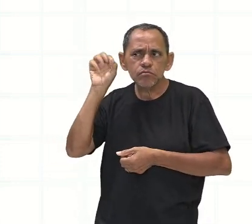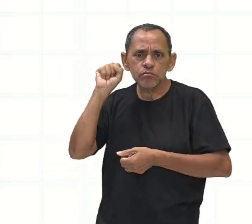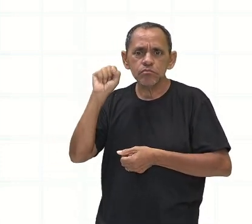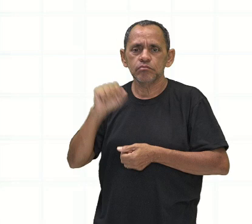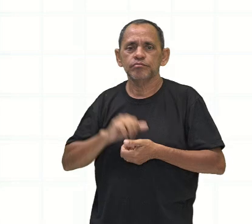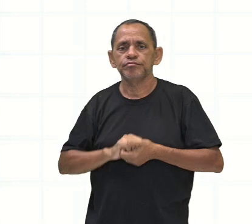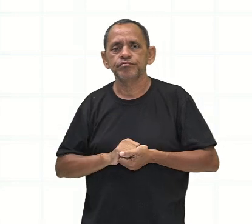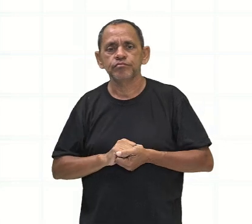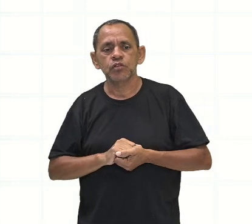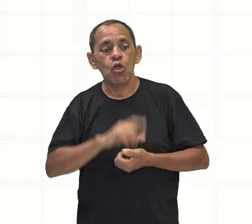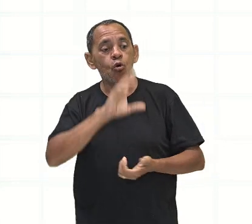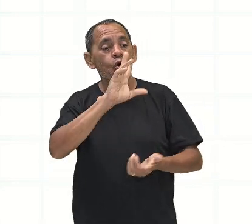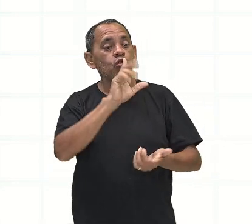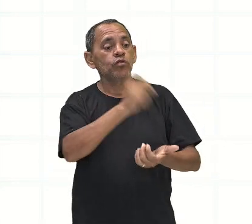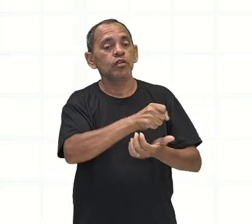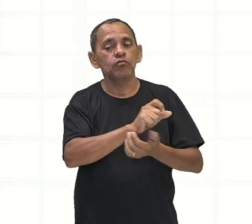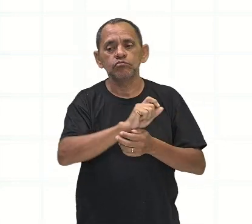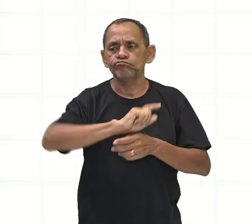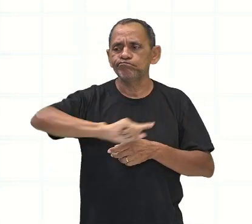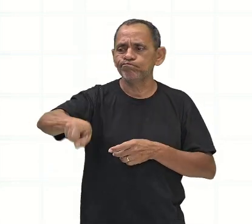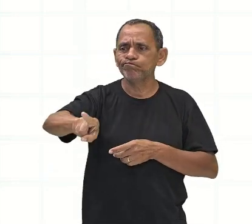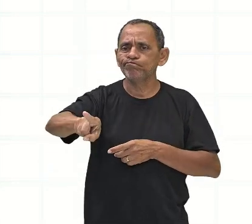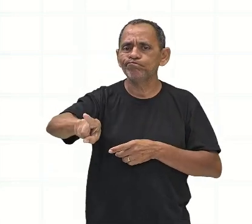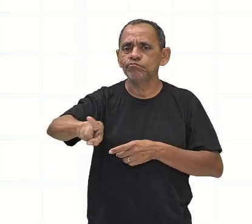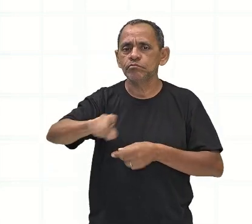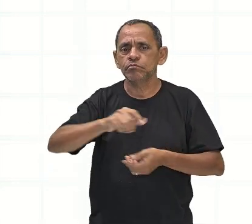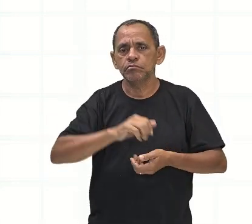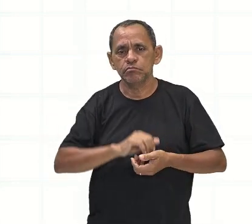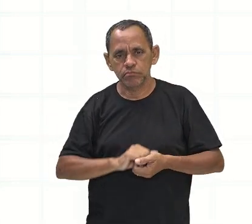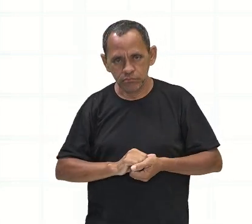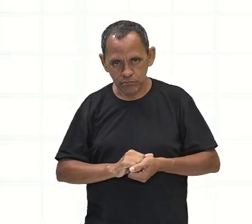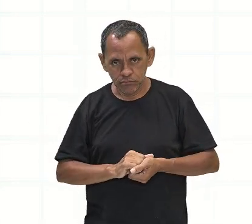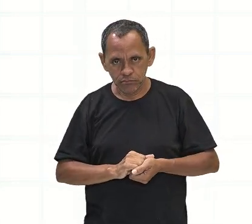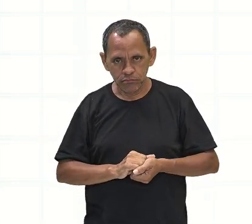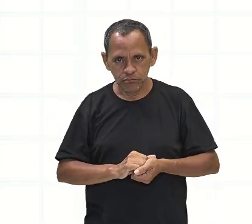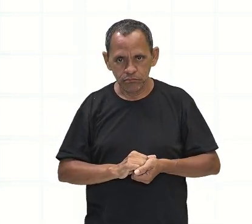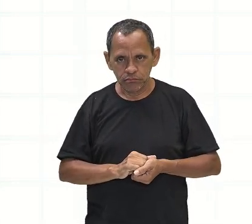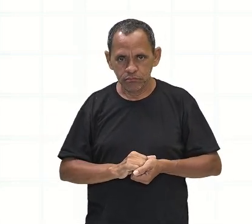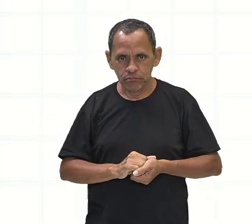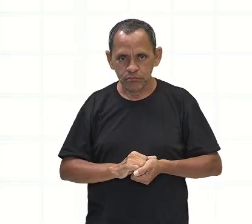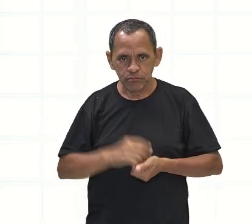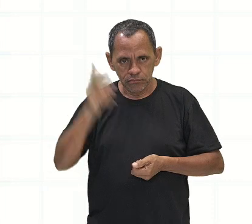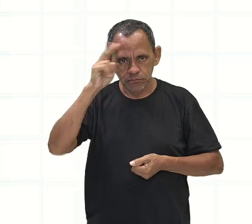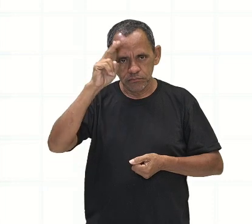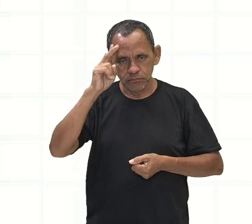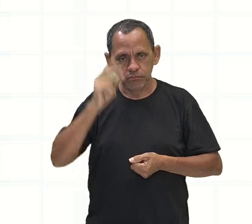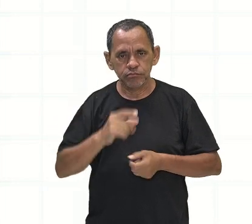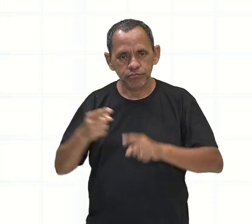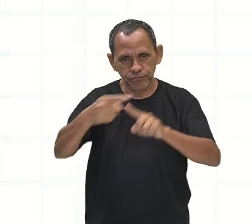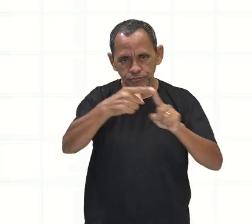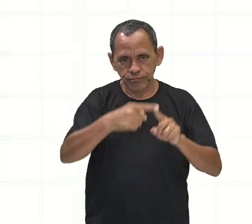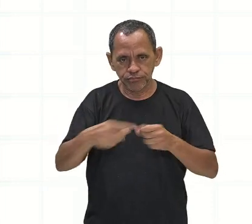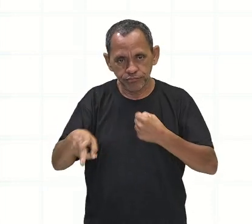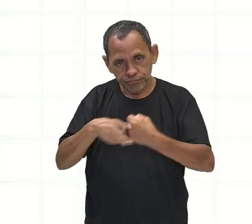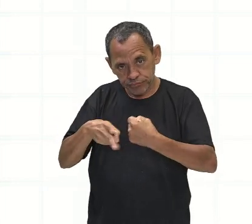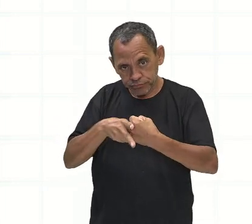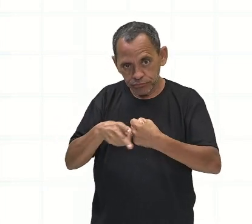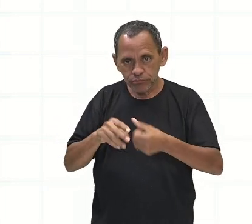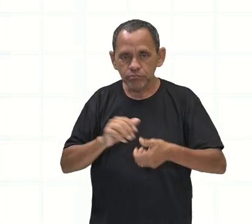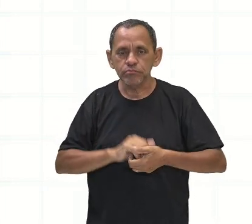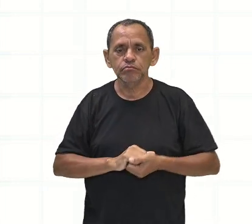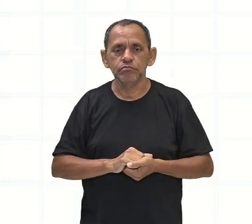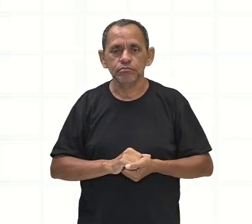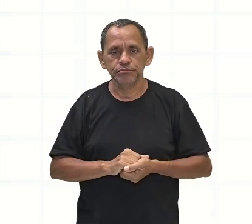você se retire daqui. Lembra que eu acabei de falar para vocês sobre o modo verbal? Exatamente, que nós vamos já